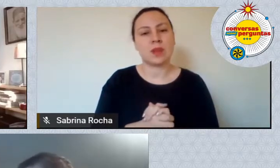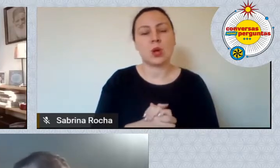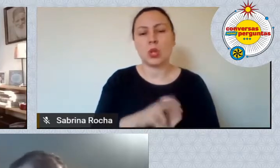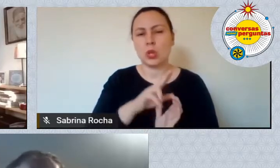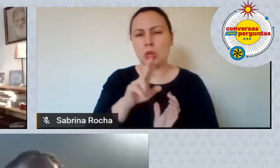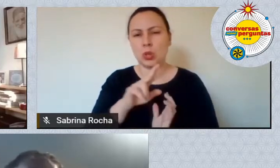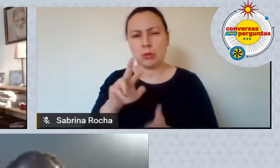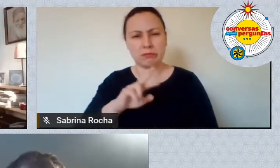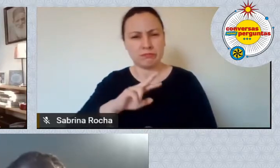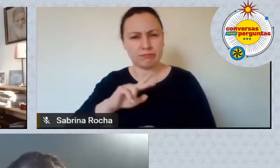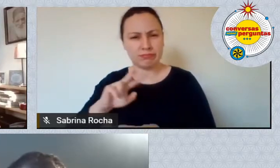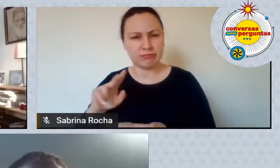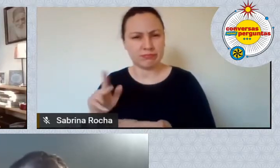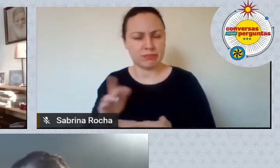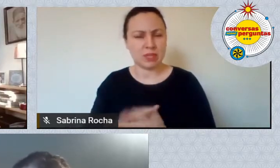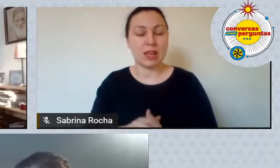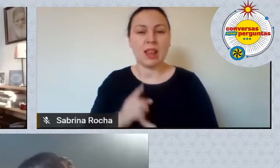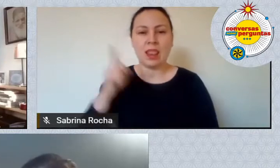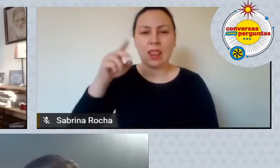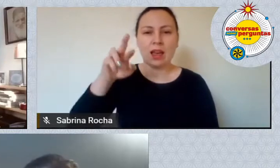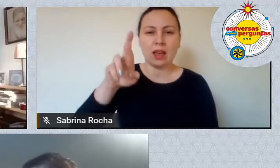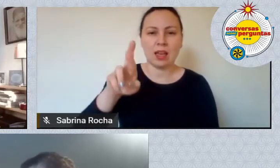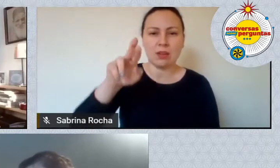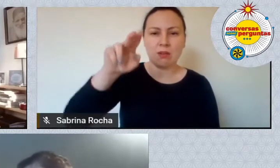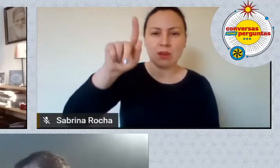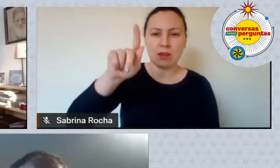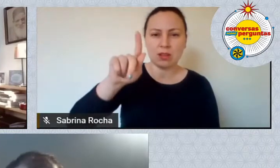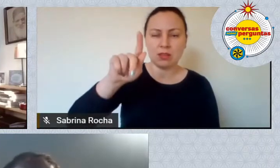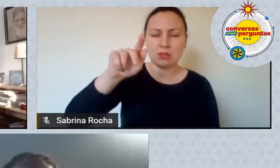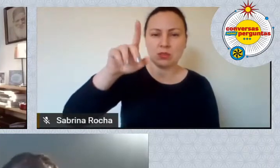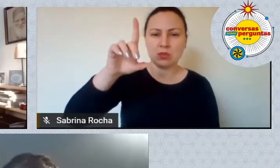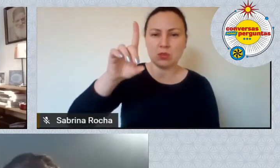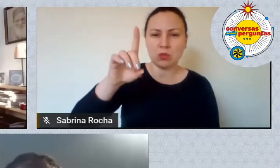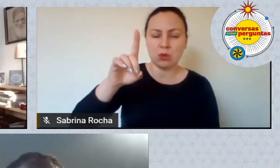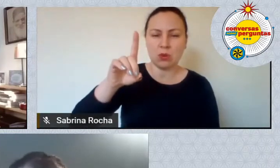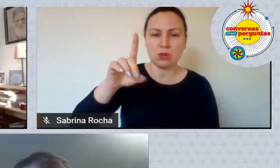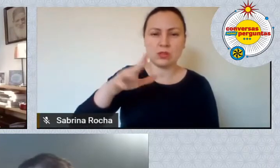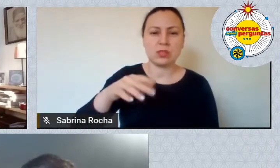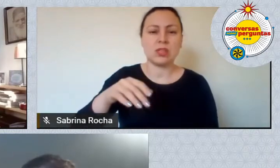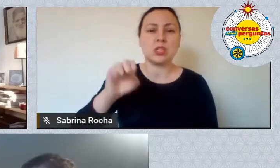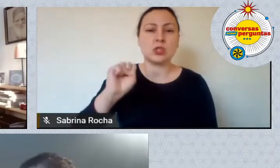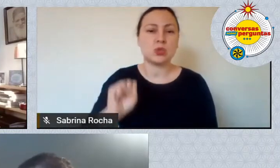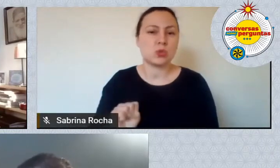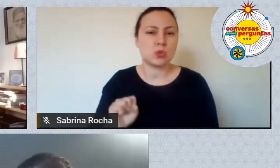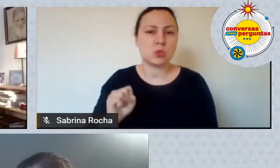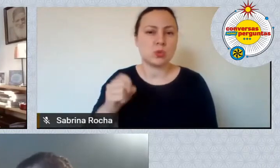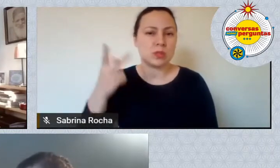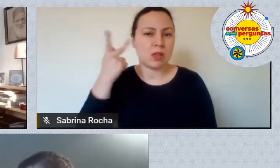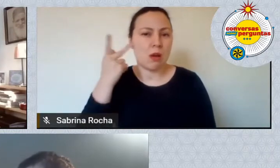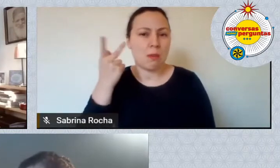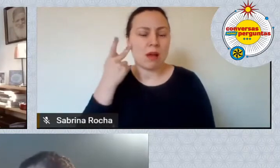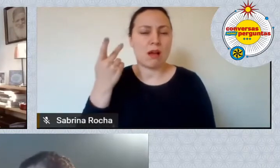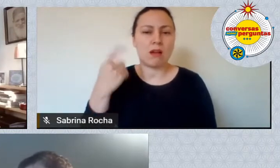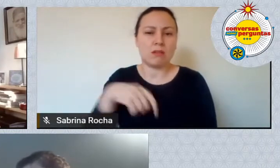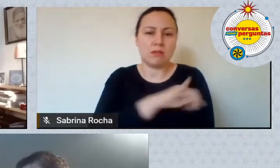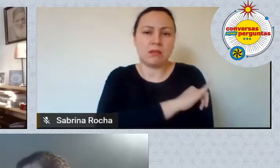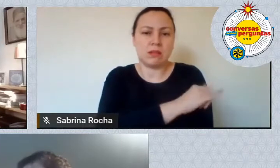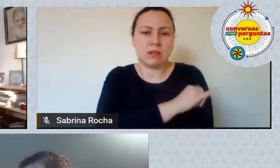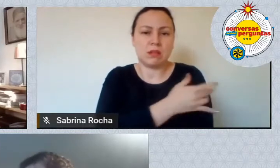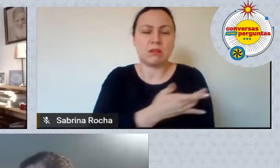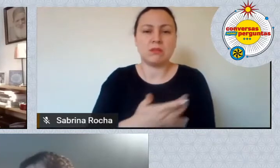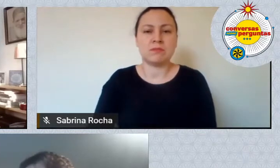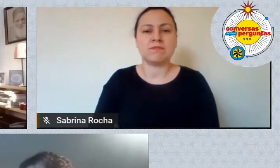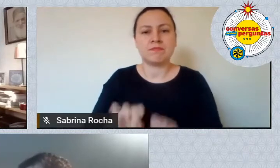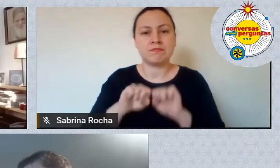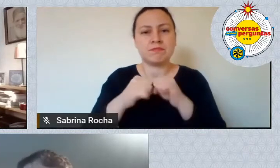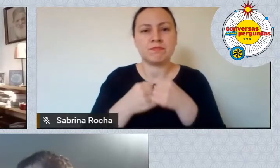da Rio Grande do Norte, Siddhartha Ribeiro, a Natália, Rio Grande do Sul, São Paulo, Rio, num esforço